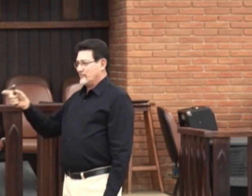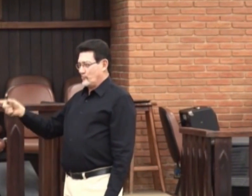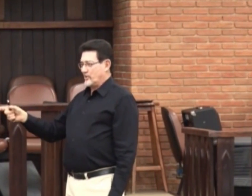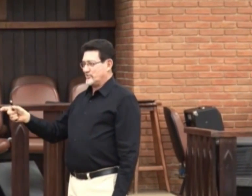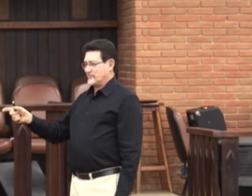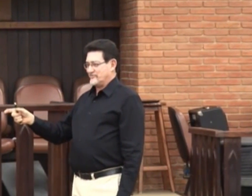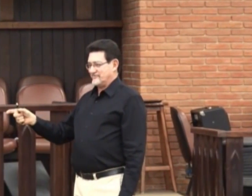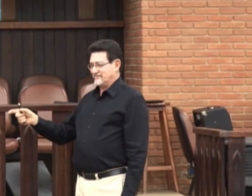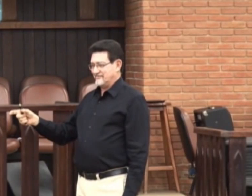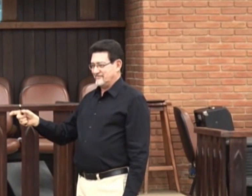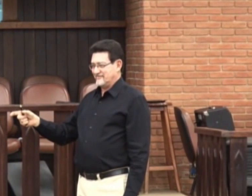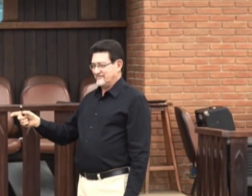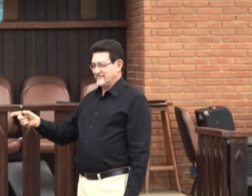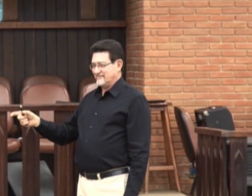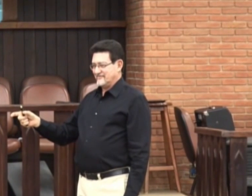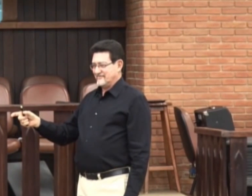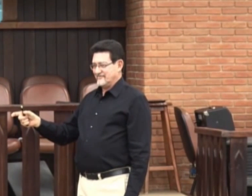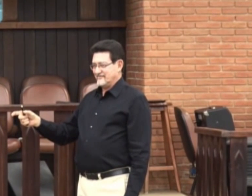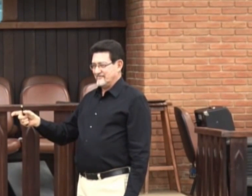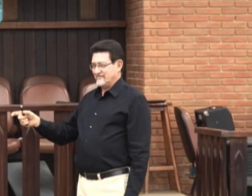Pai nosso.